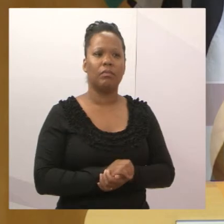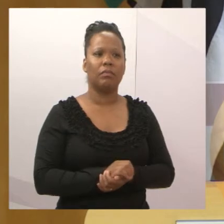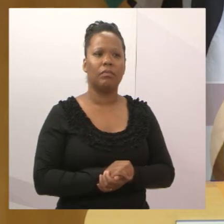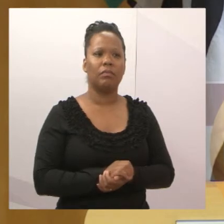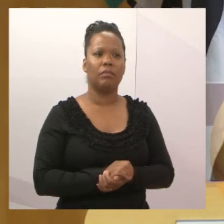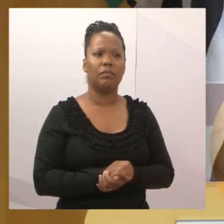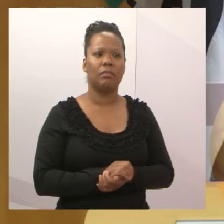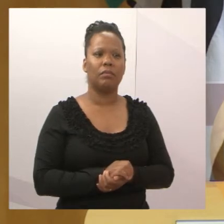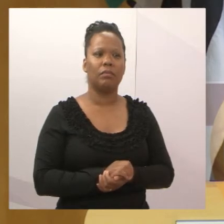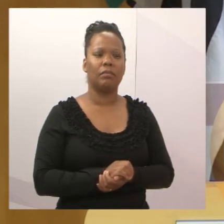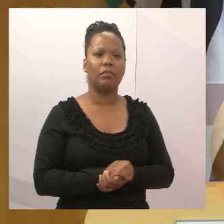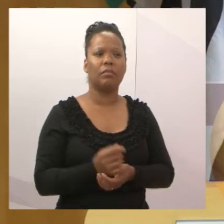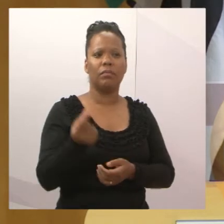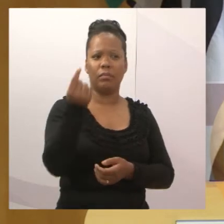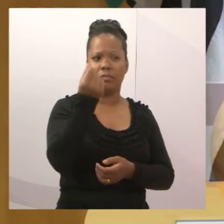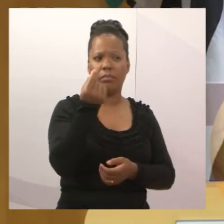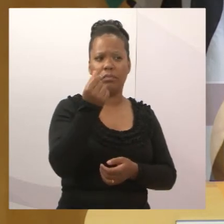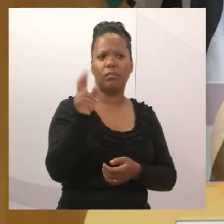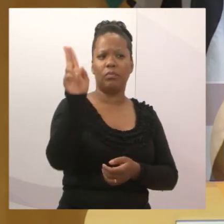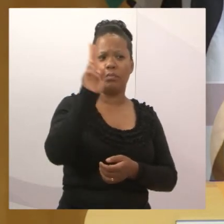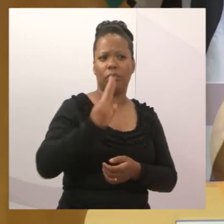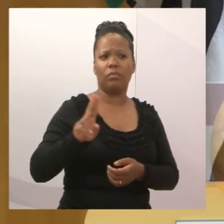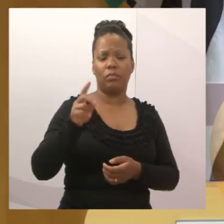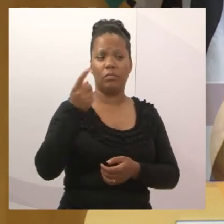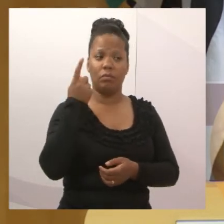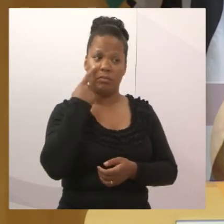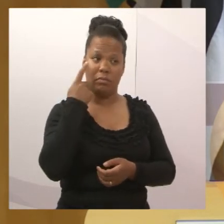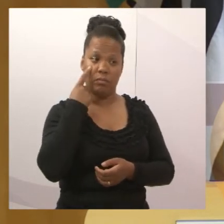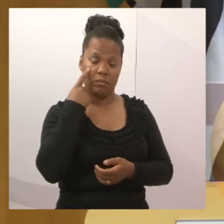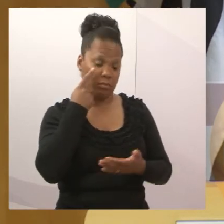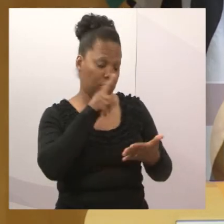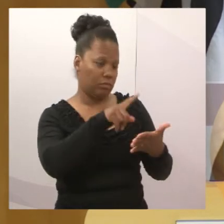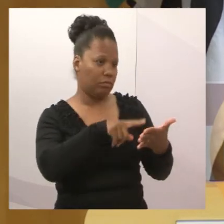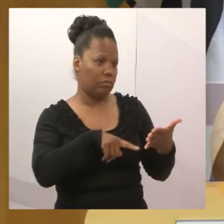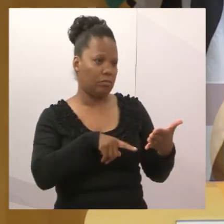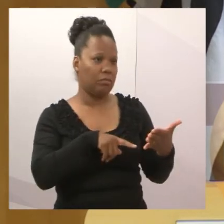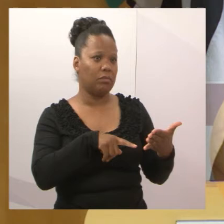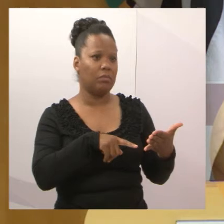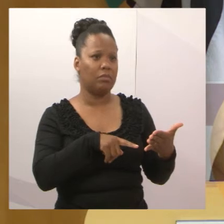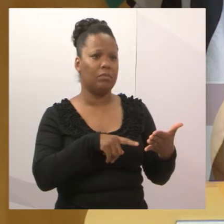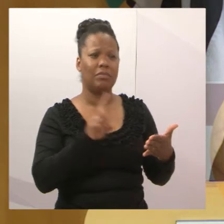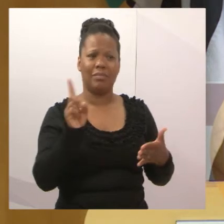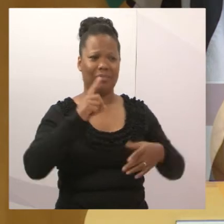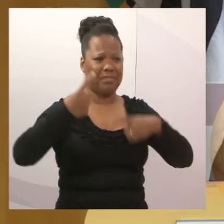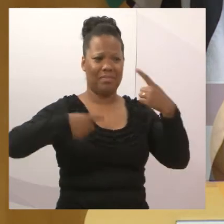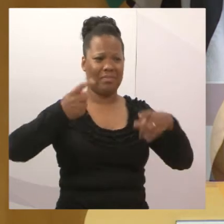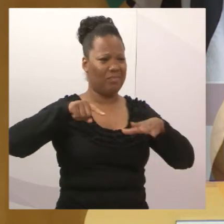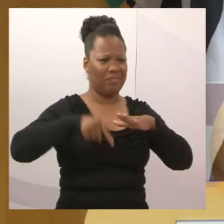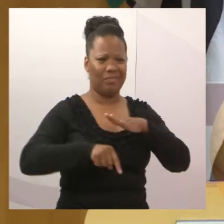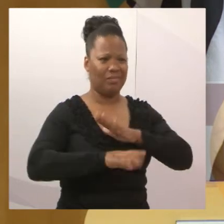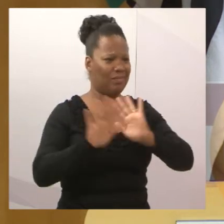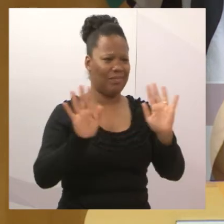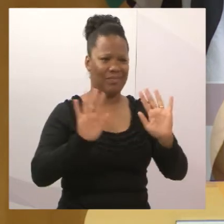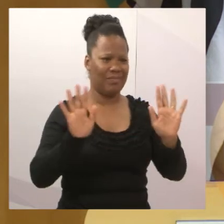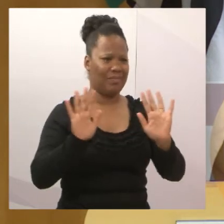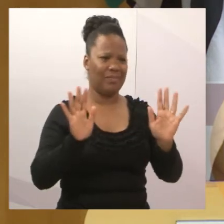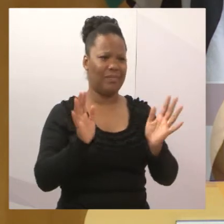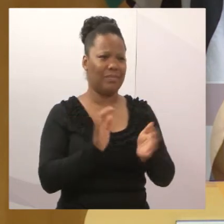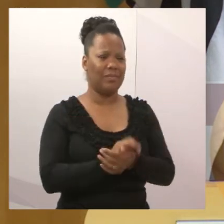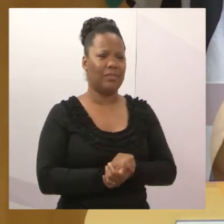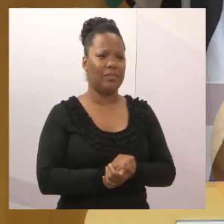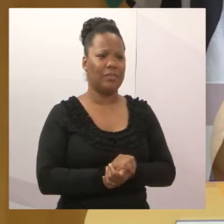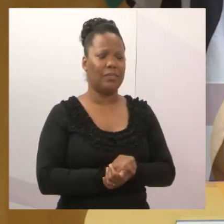dos investimentos. Olha só para vocês terem uma ideia. Eu não vou debater profundamente, nem porque o